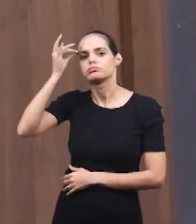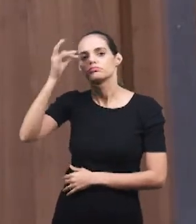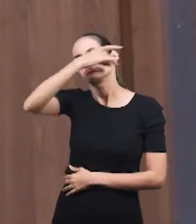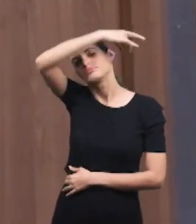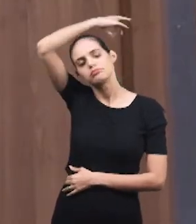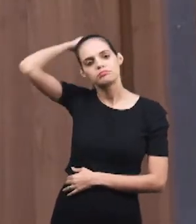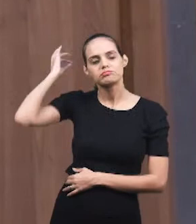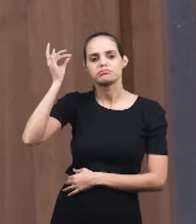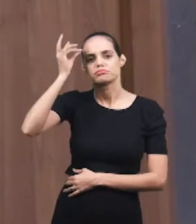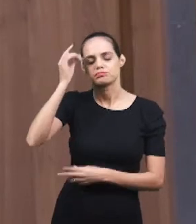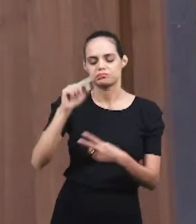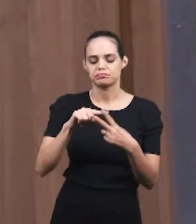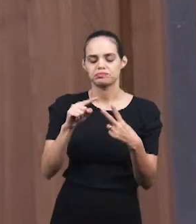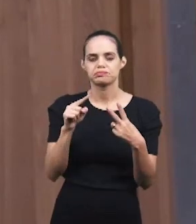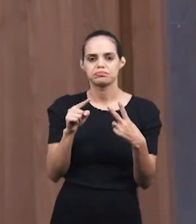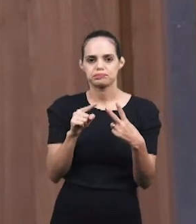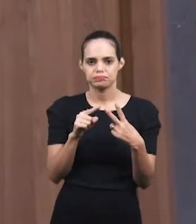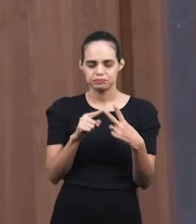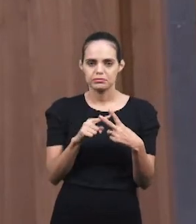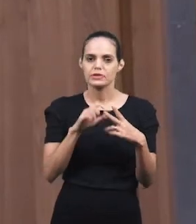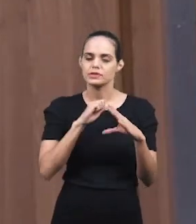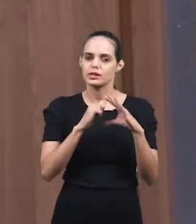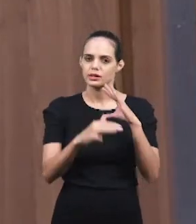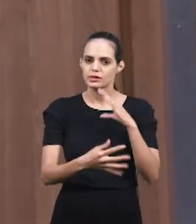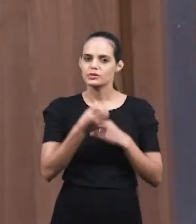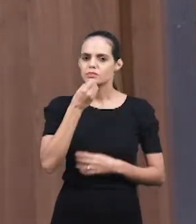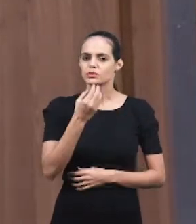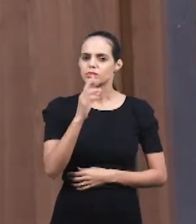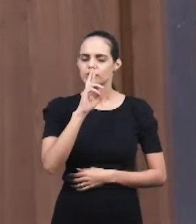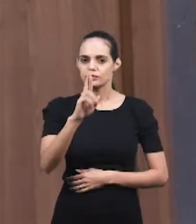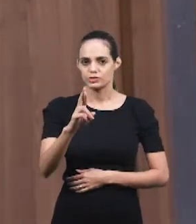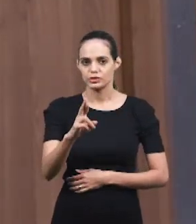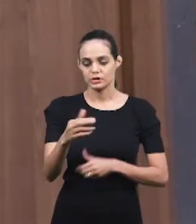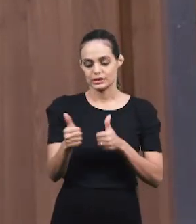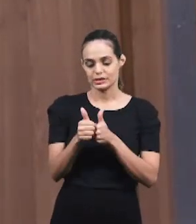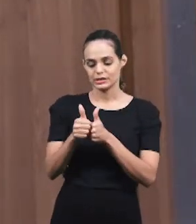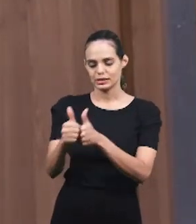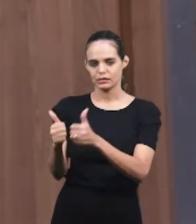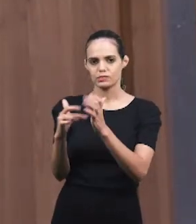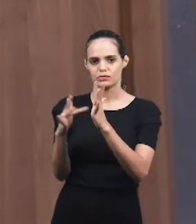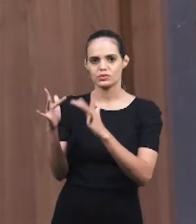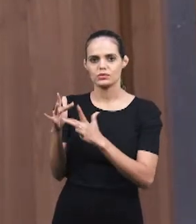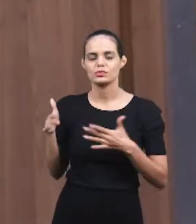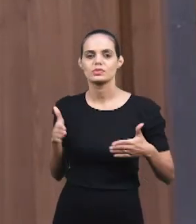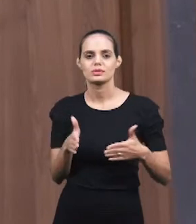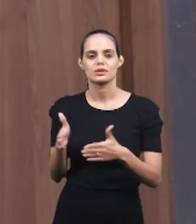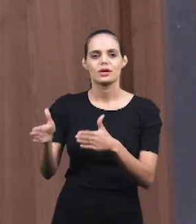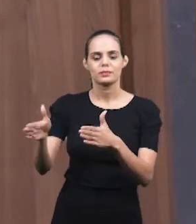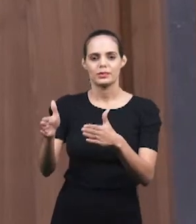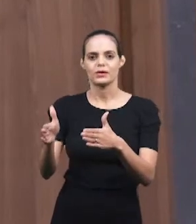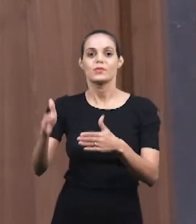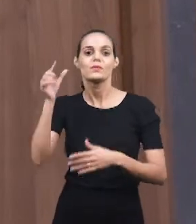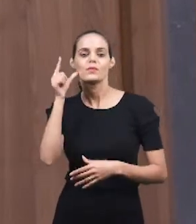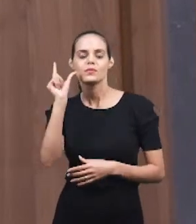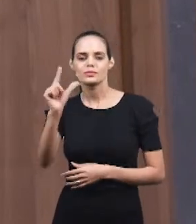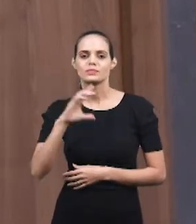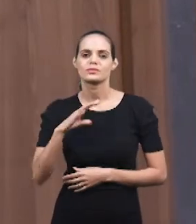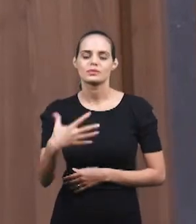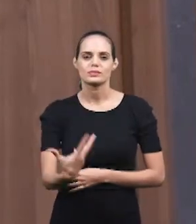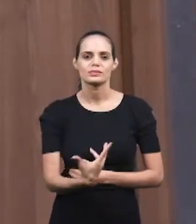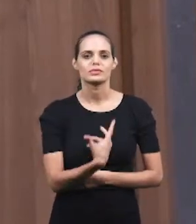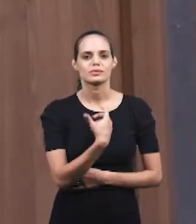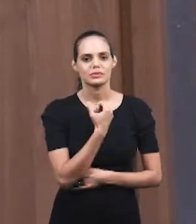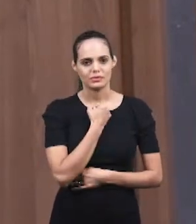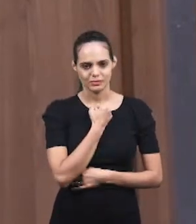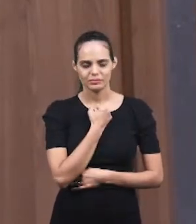e o sentido espiritual, muito bem respondido. Passou a seguir a Jesus pelo caminho, alcançando a salvação em